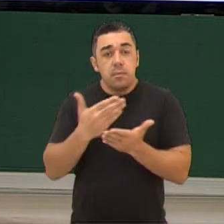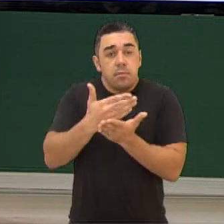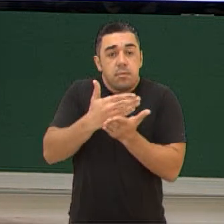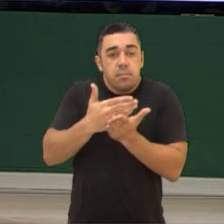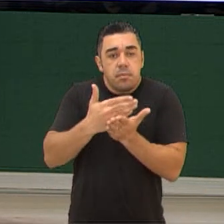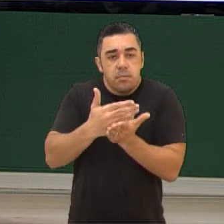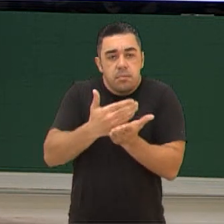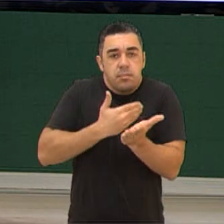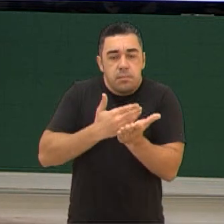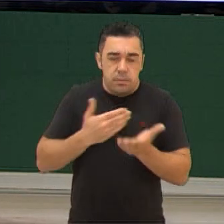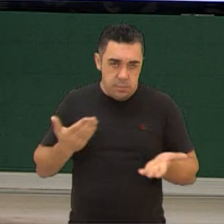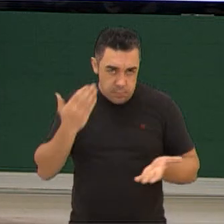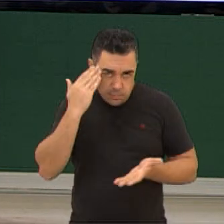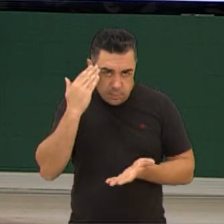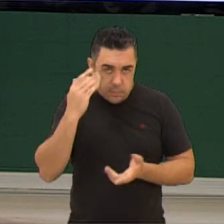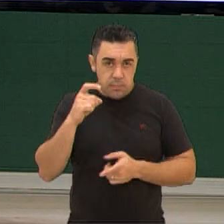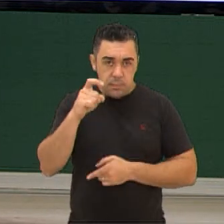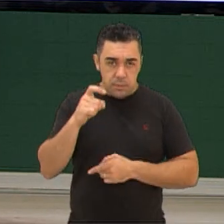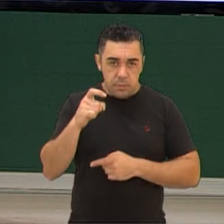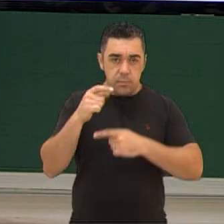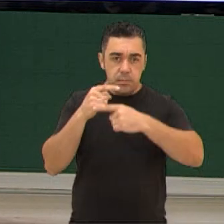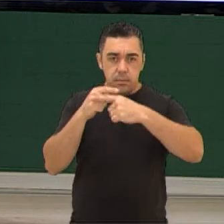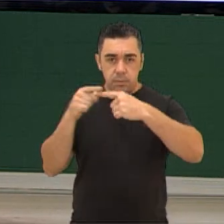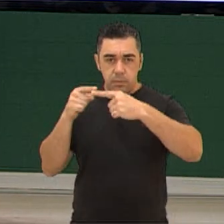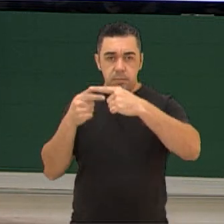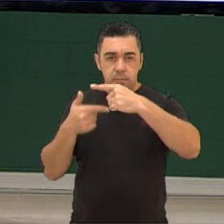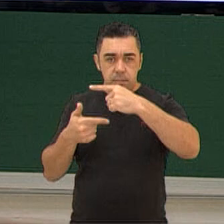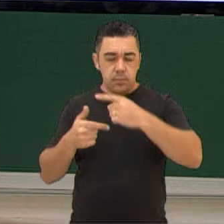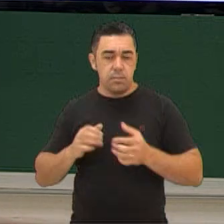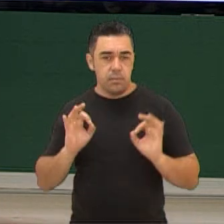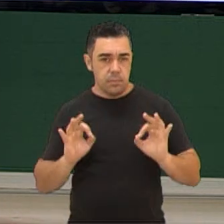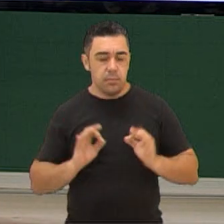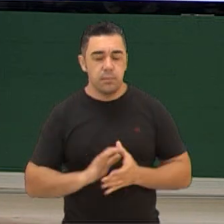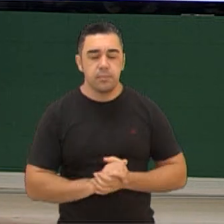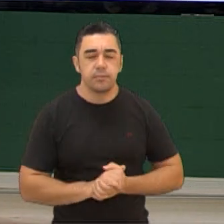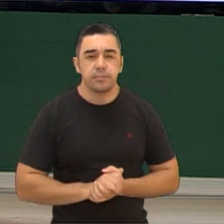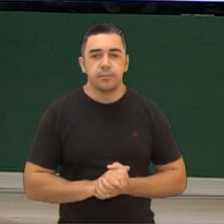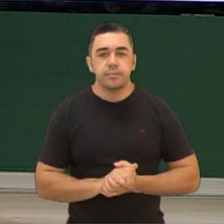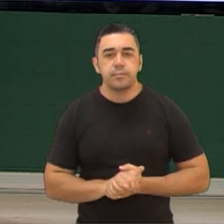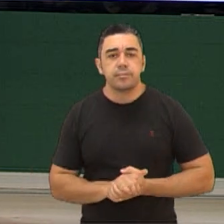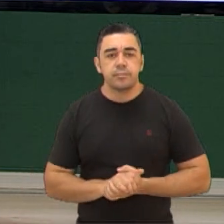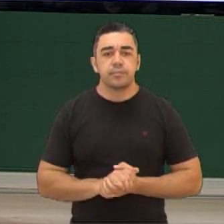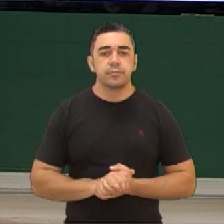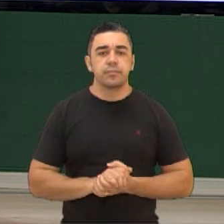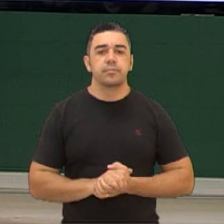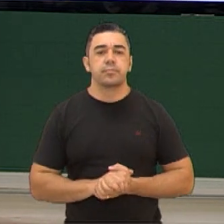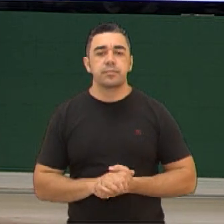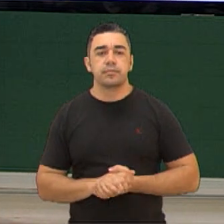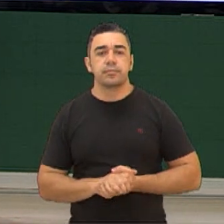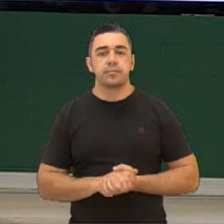desse valor. Então, x é dividido por 2, a sua metade.